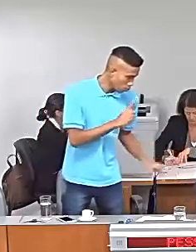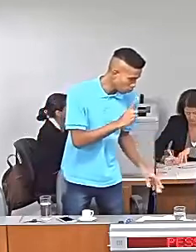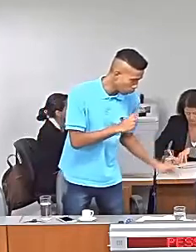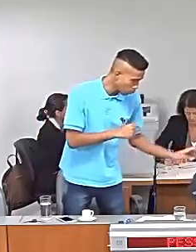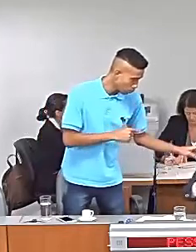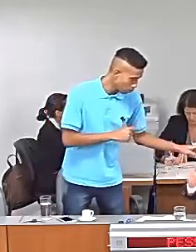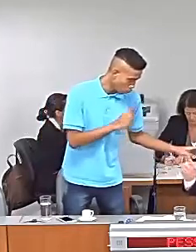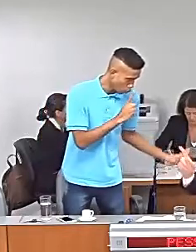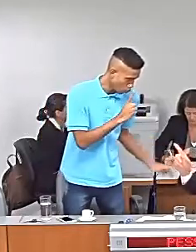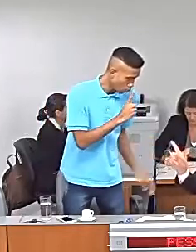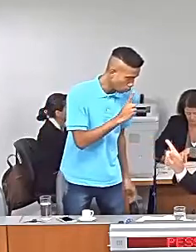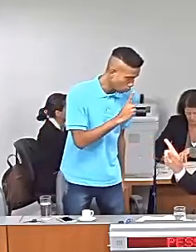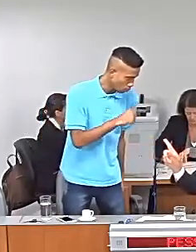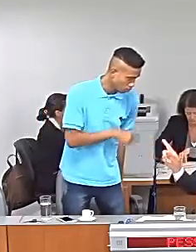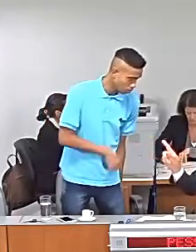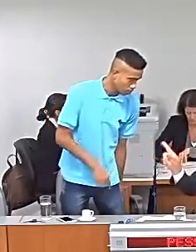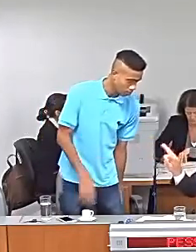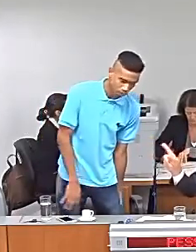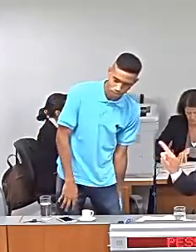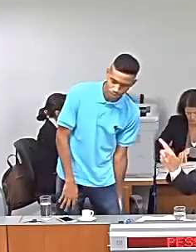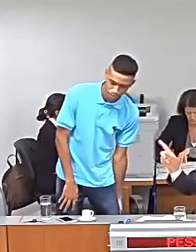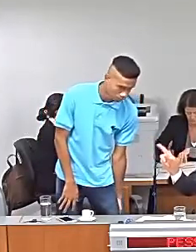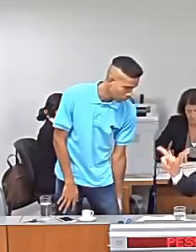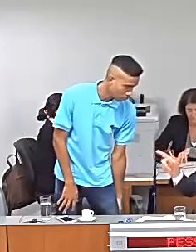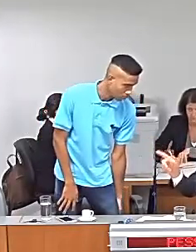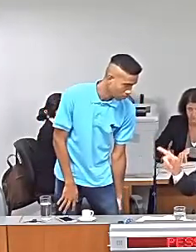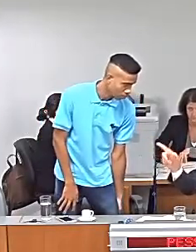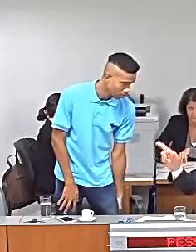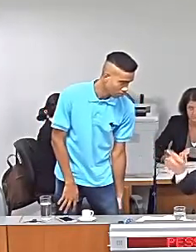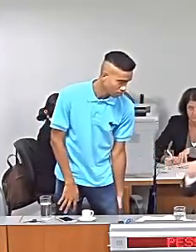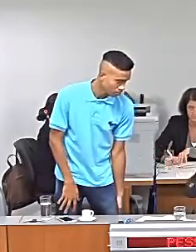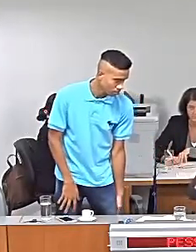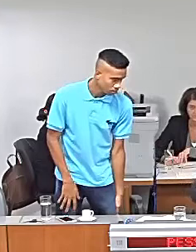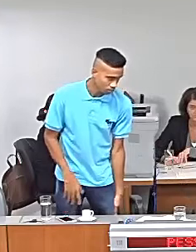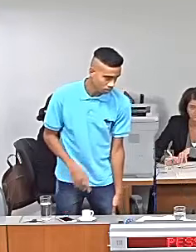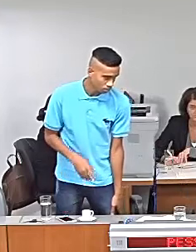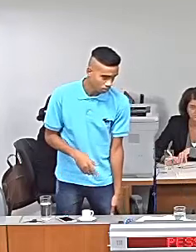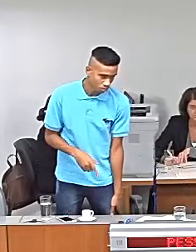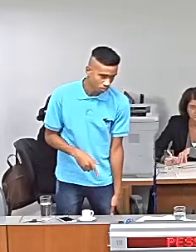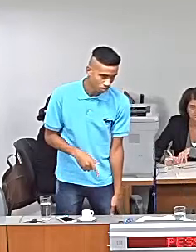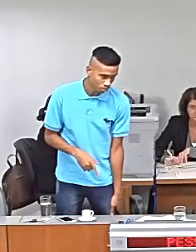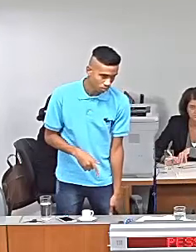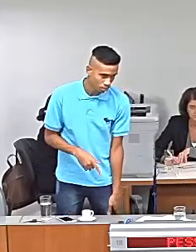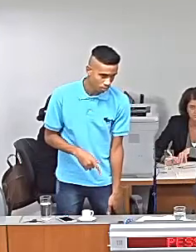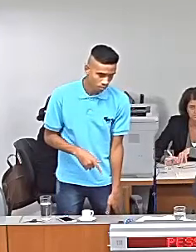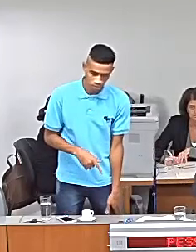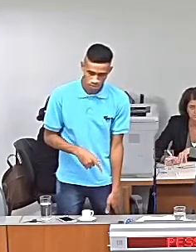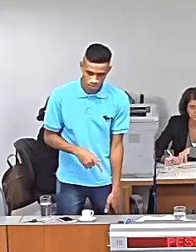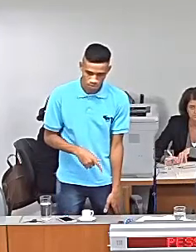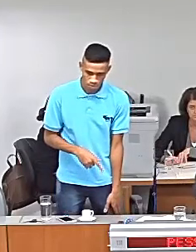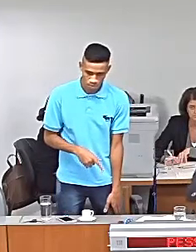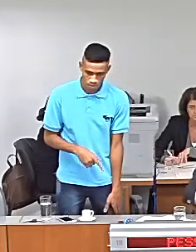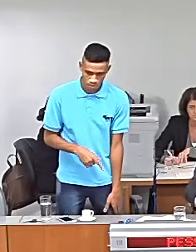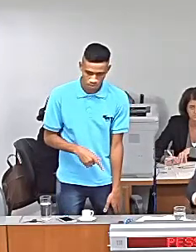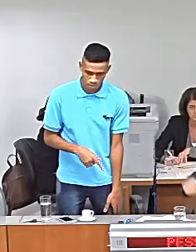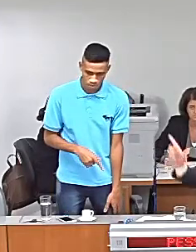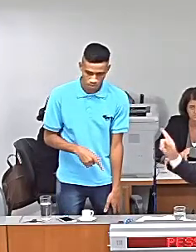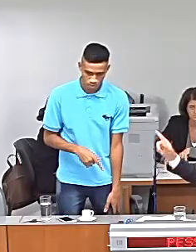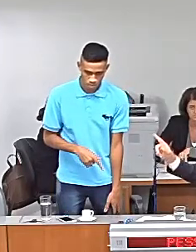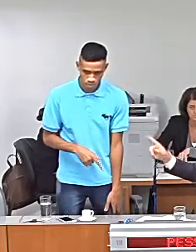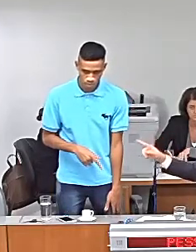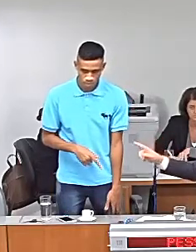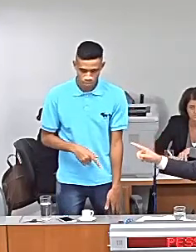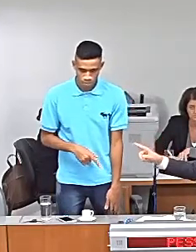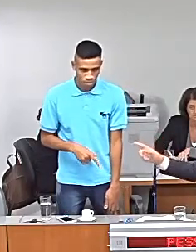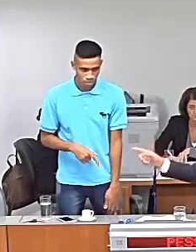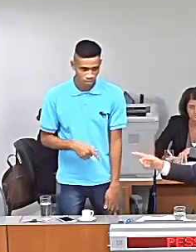Alguém de cá... Ana Paula está falando também. Espera aí, eu quero falar mais alguma coisa. Depois eu passo para aí também. Mas